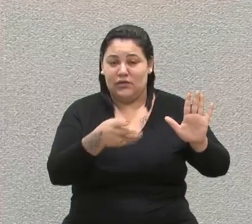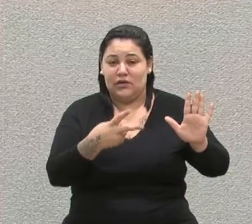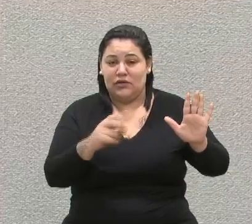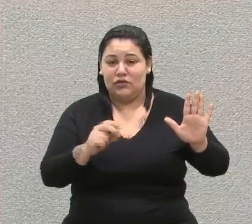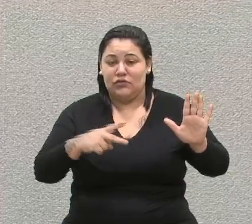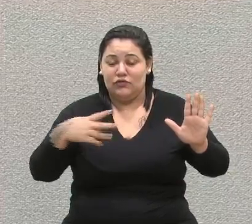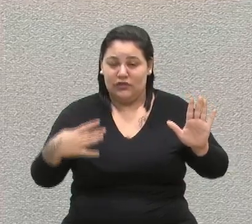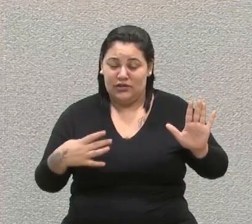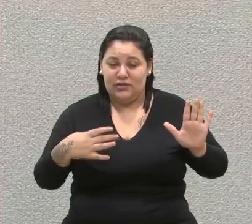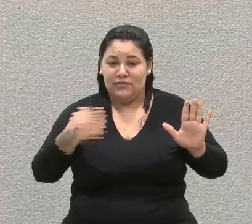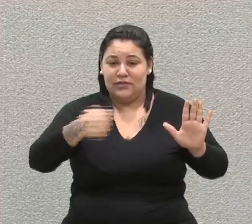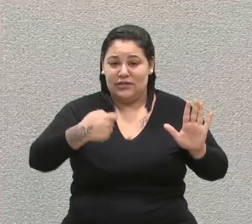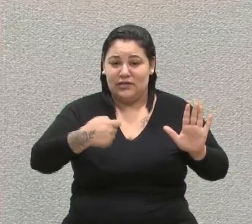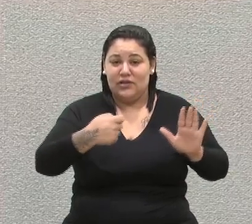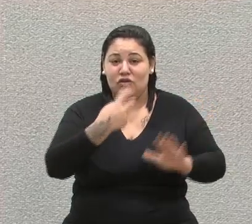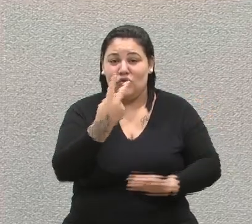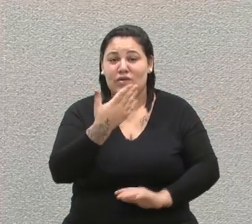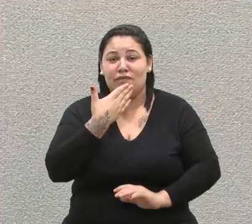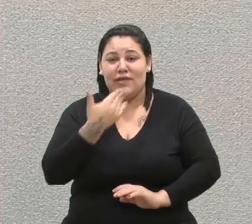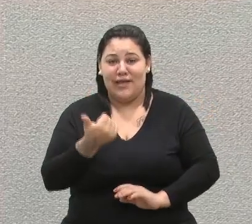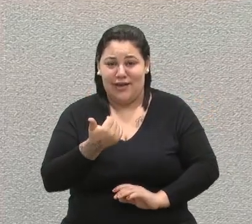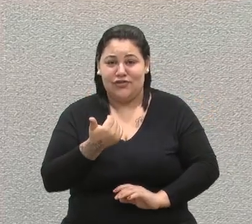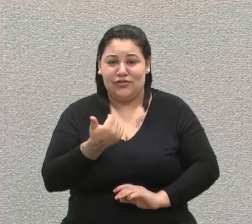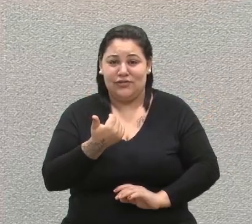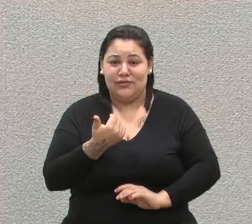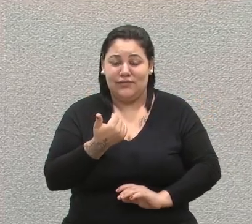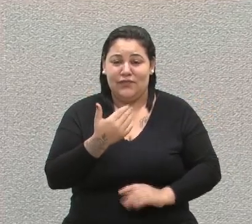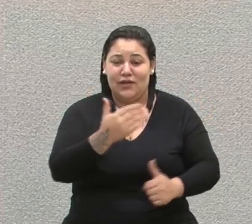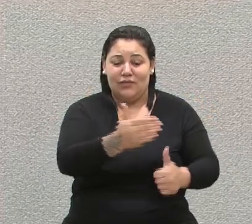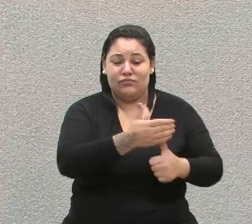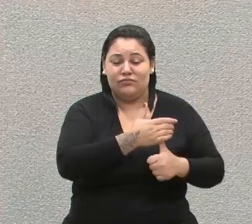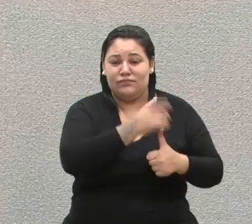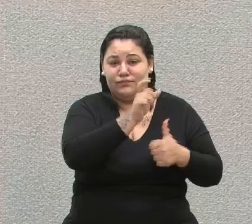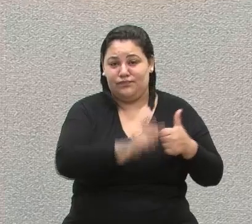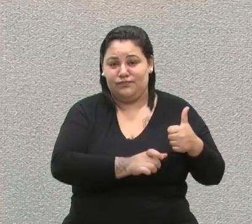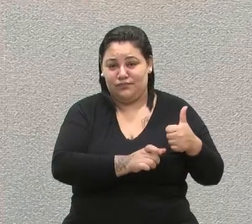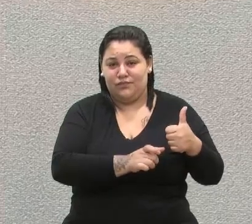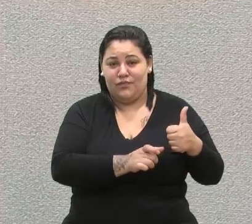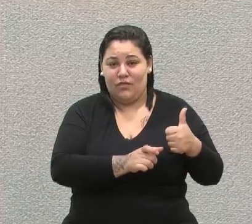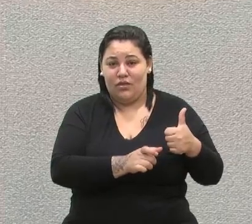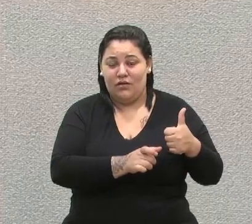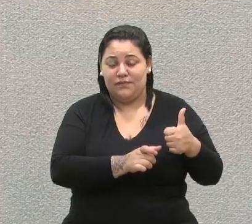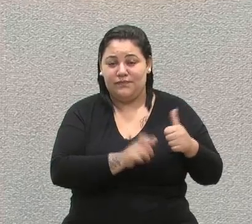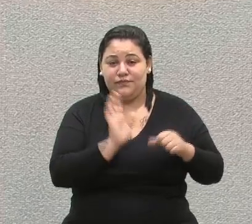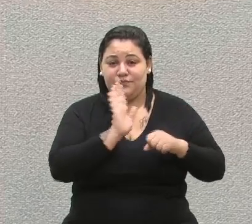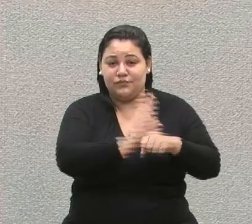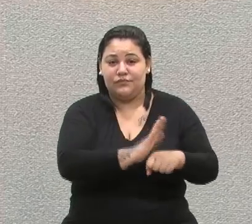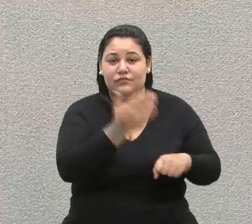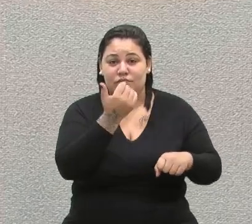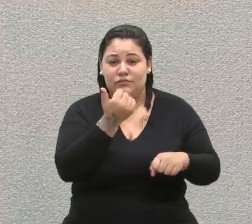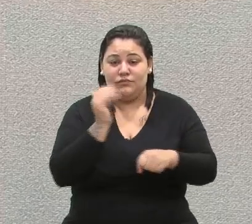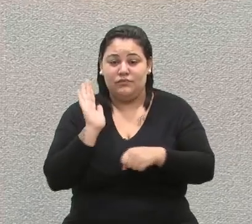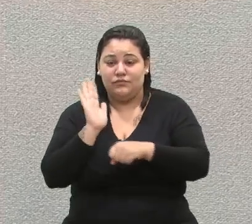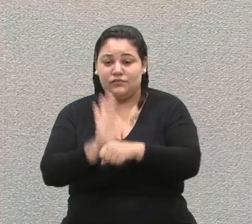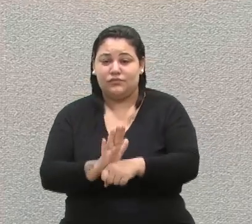724/2023 dois benefícios aos conselheiros tutelares: auxílio alimentação e auxílio creche.